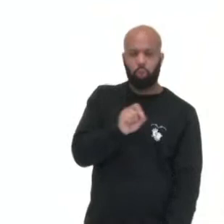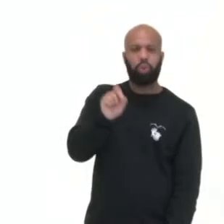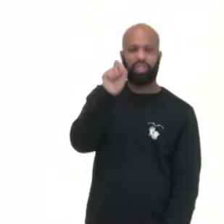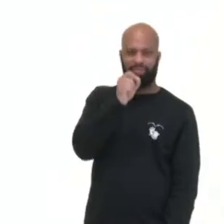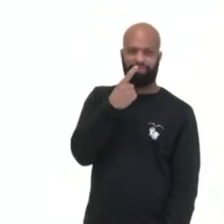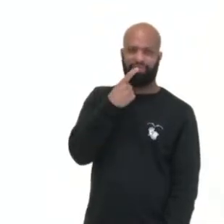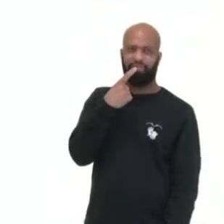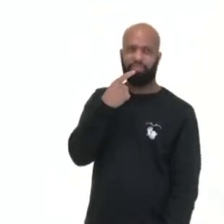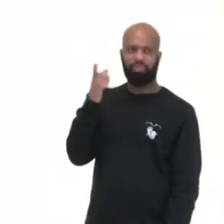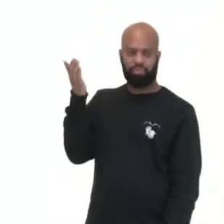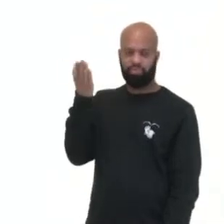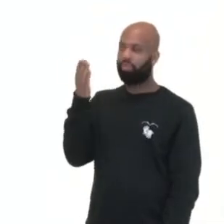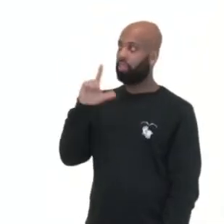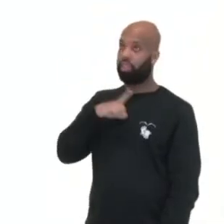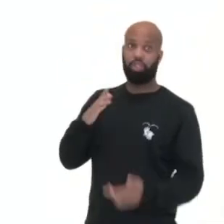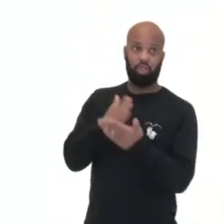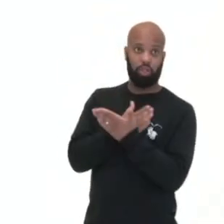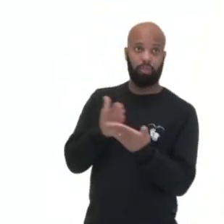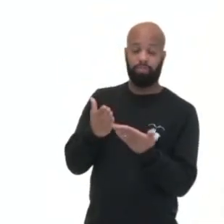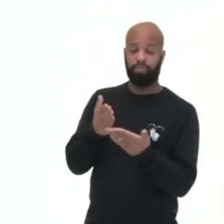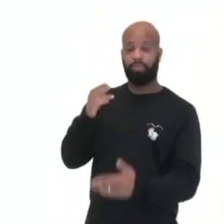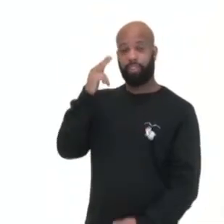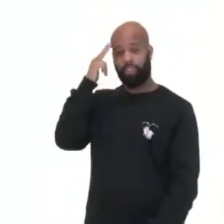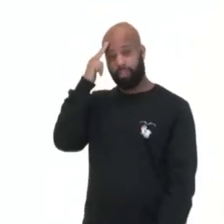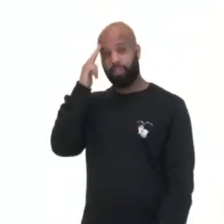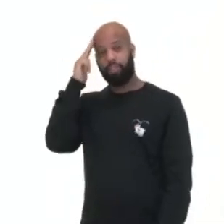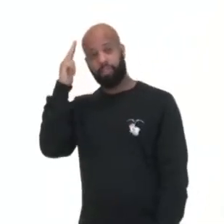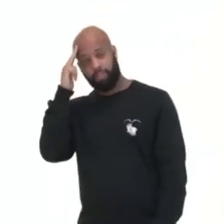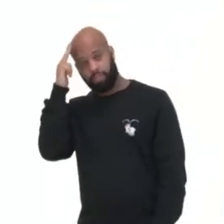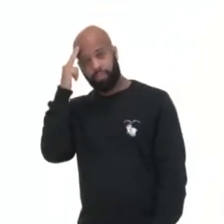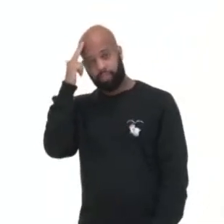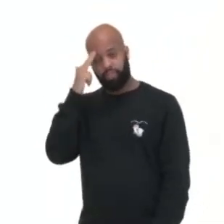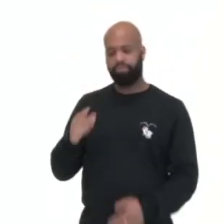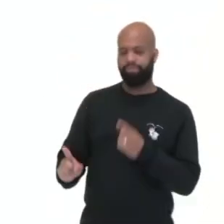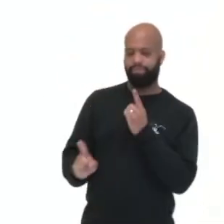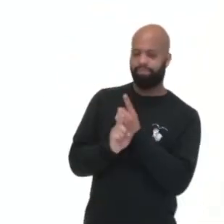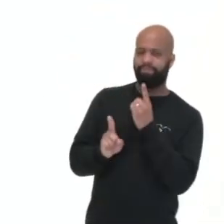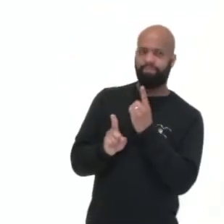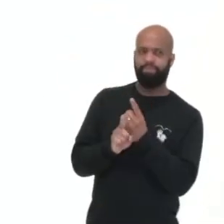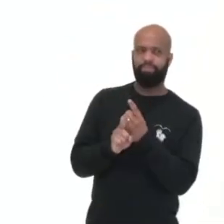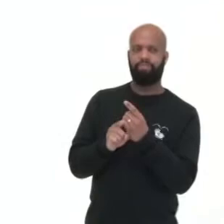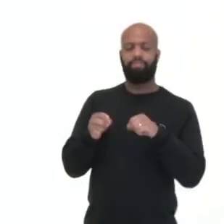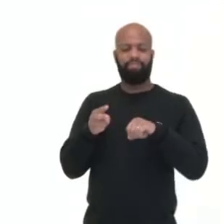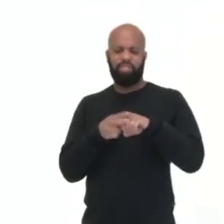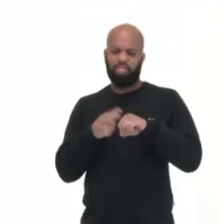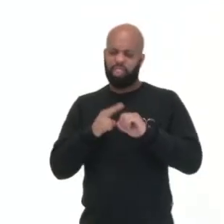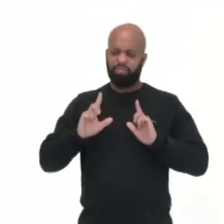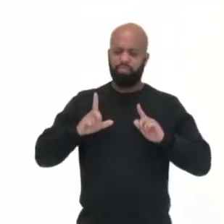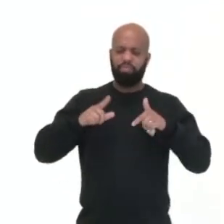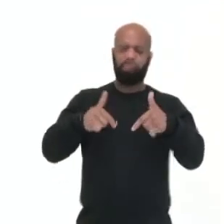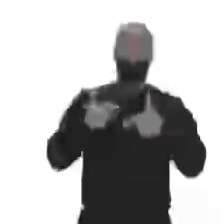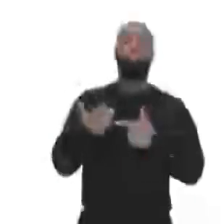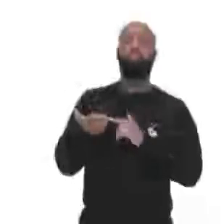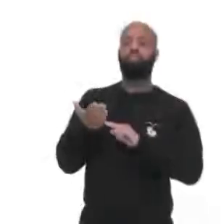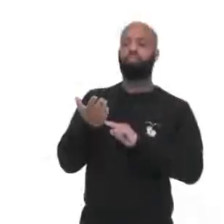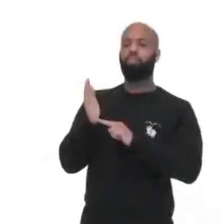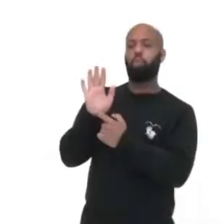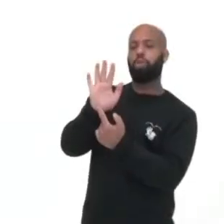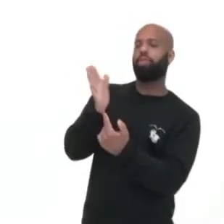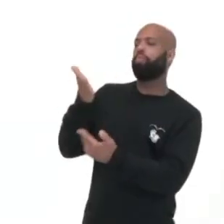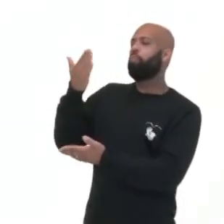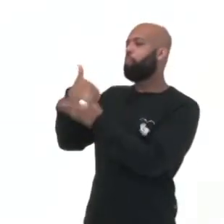sublinhados, né? Tuve, sonhaste, encontrei, chegou, metió e o Joe, que são verbos, são ações falando do